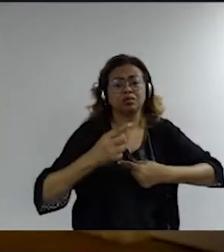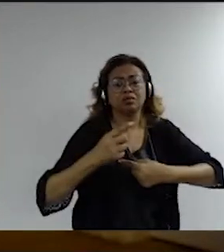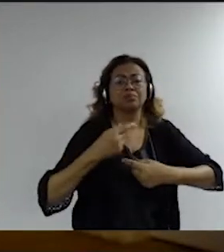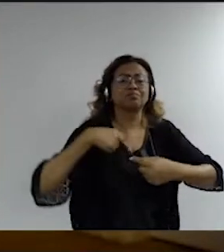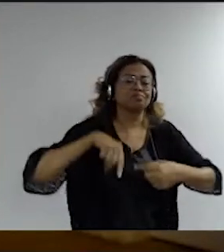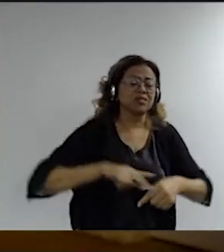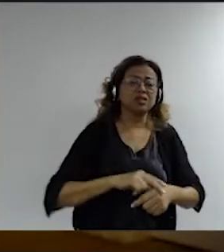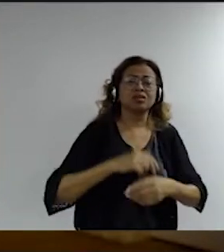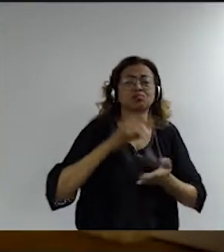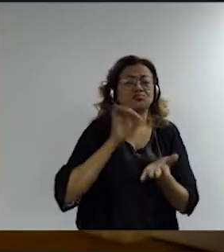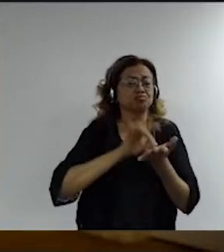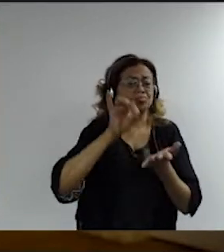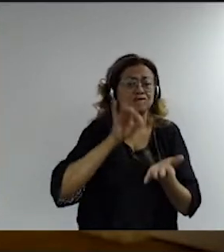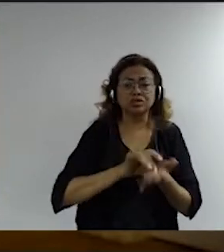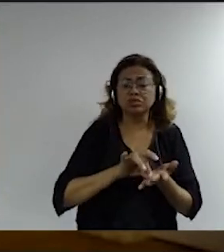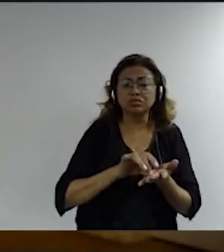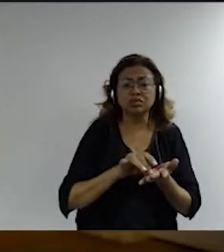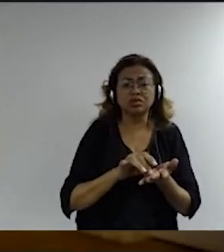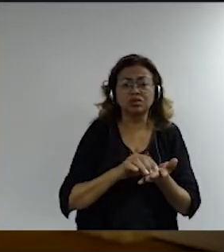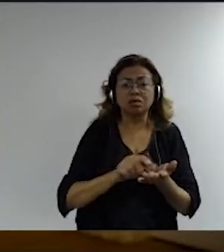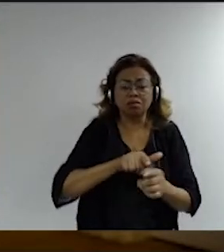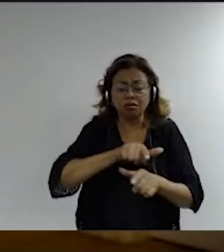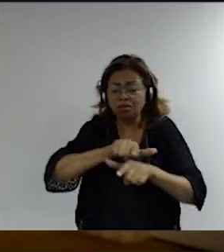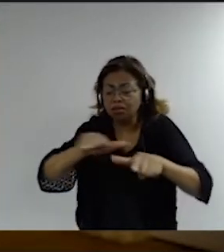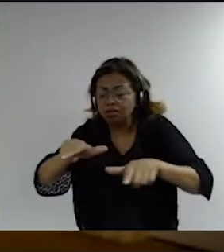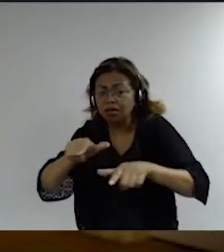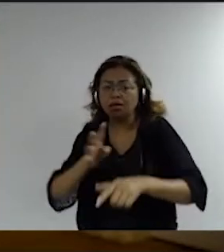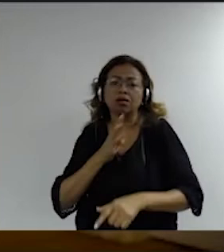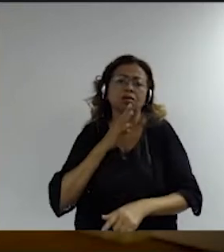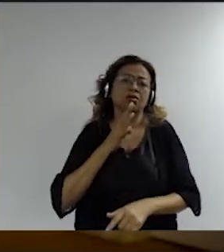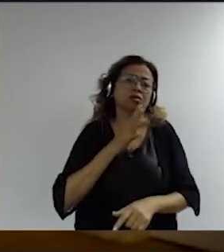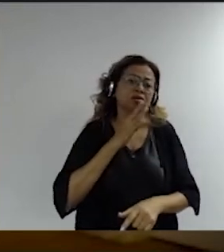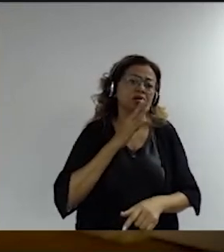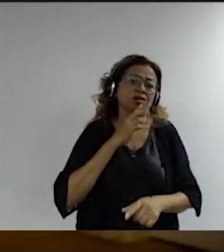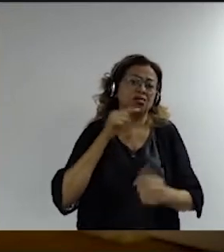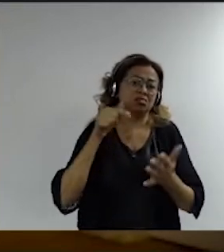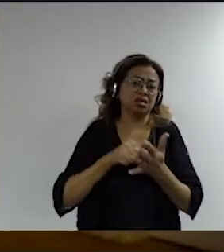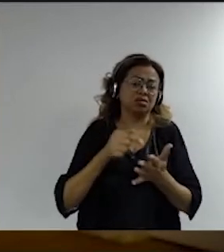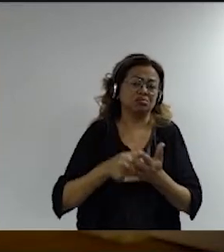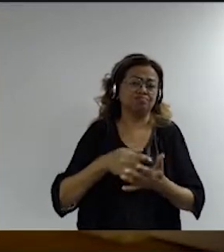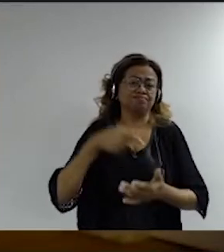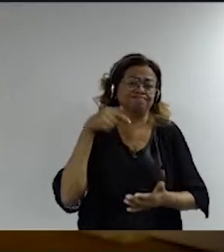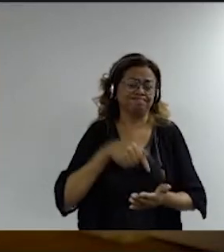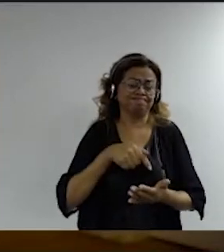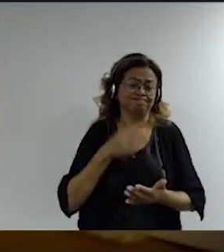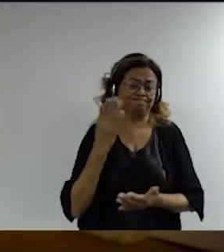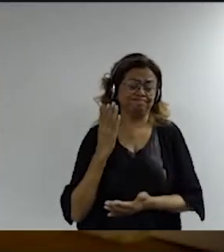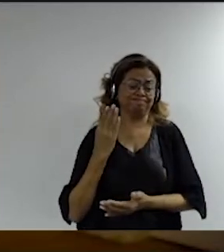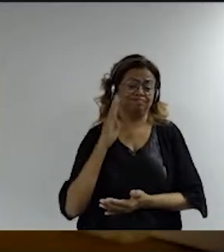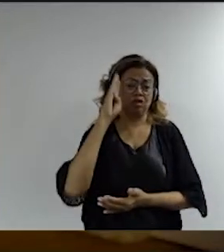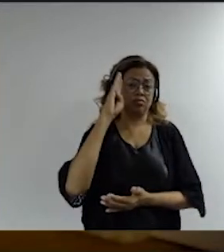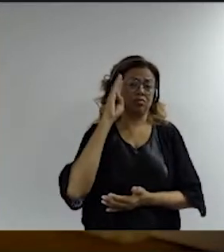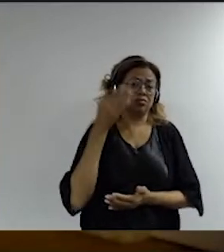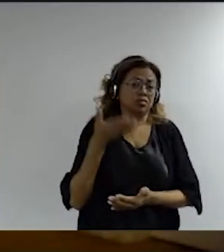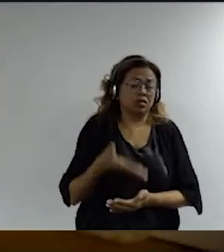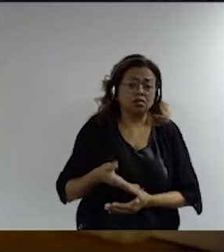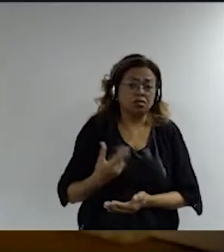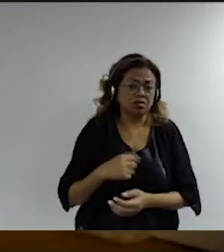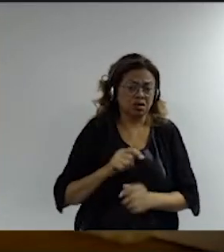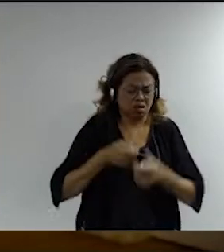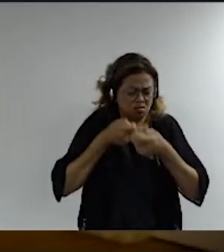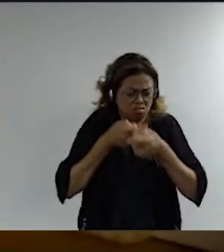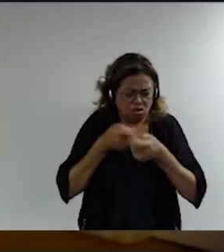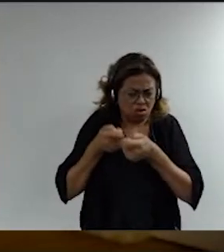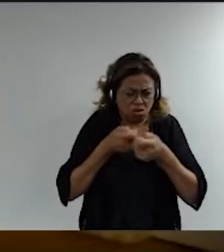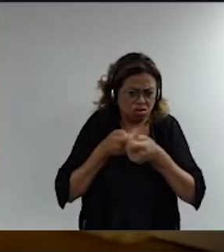um inimigo pouco conhecido, traiçoeiro, que não se deixa dominar